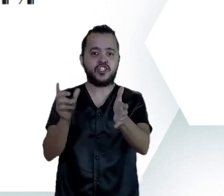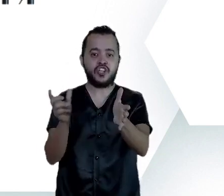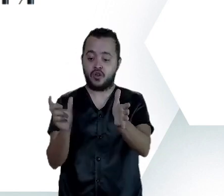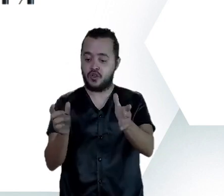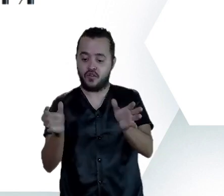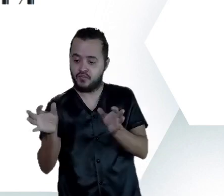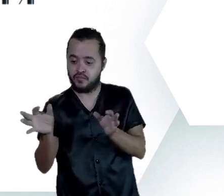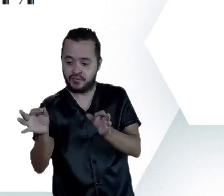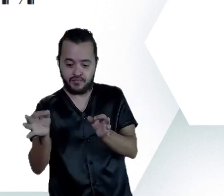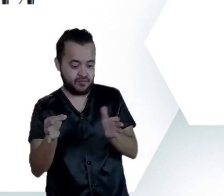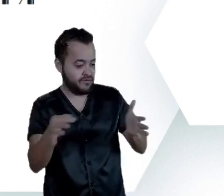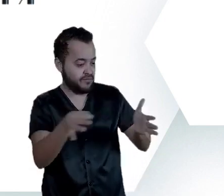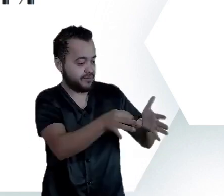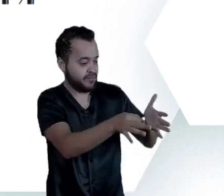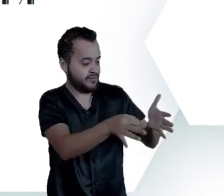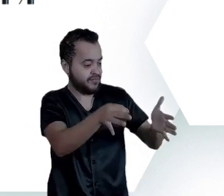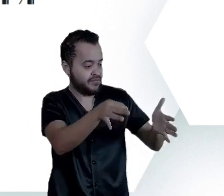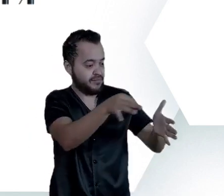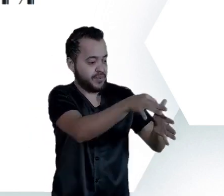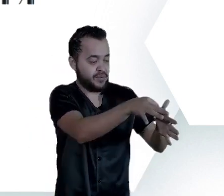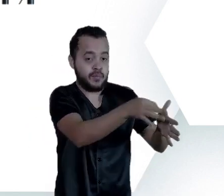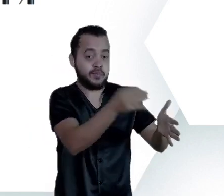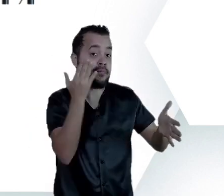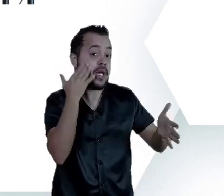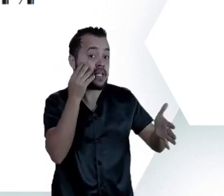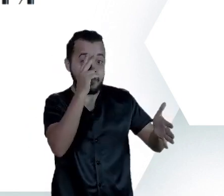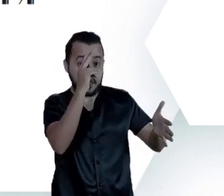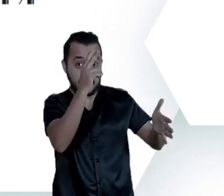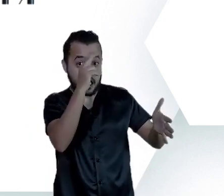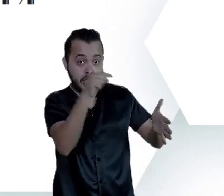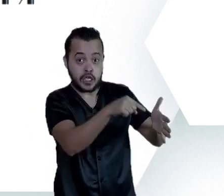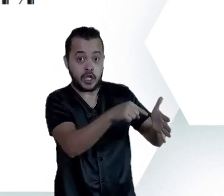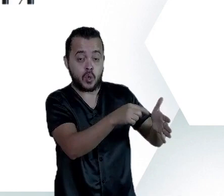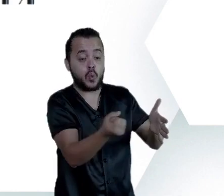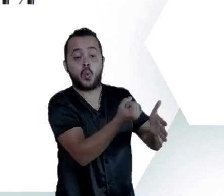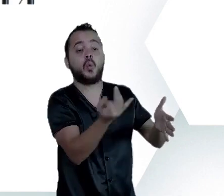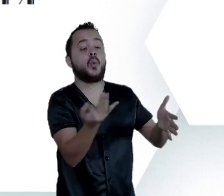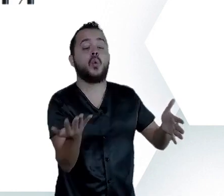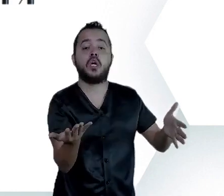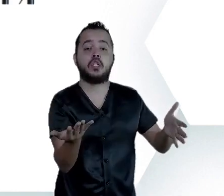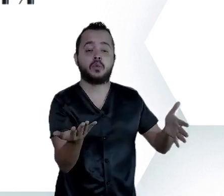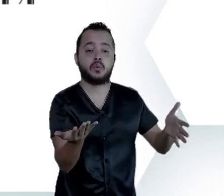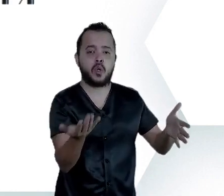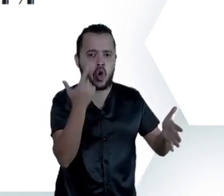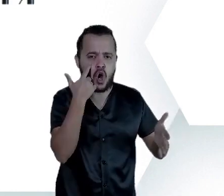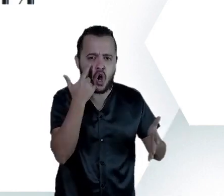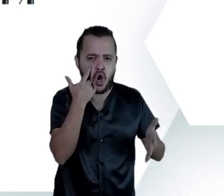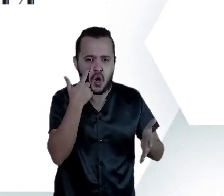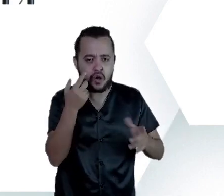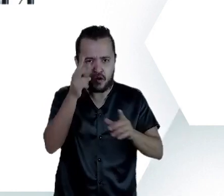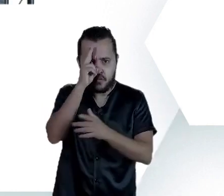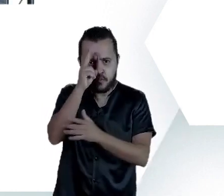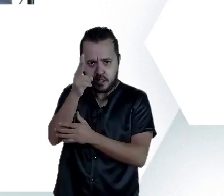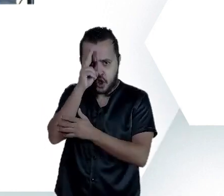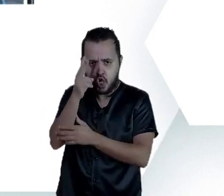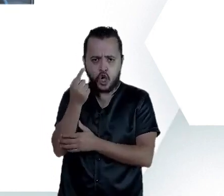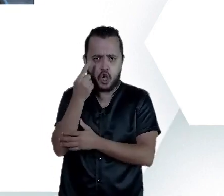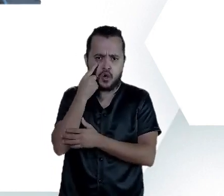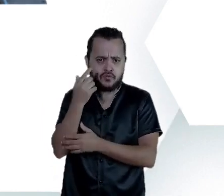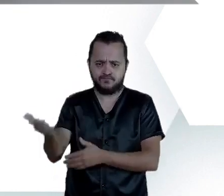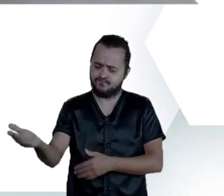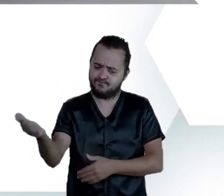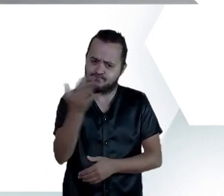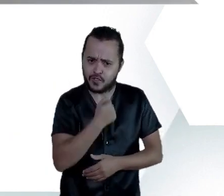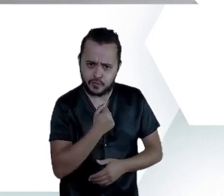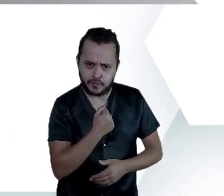poder verificar qual que é a parte do meu multímetro que eu verifico a tensão, beleza? Segue